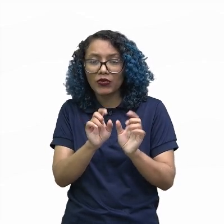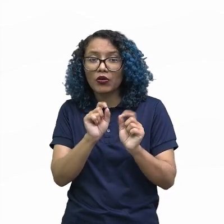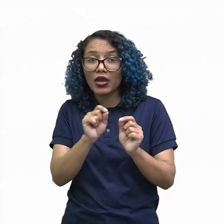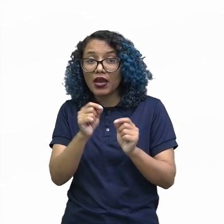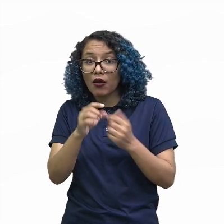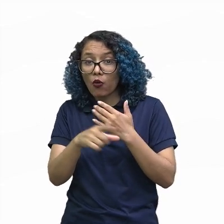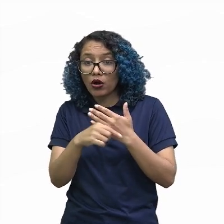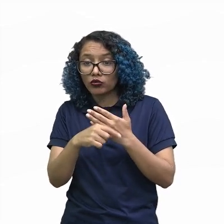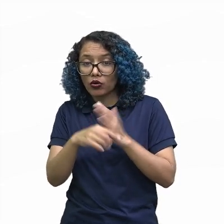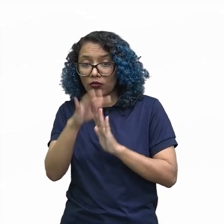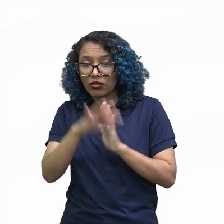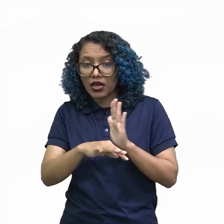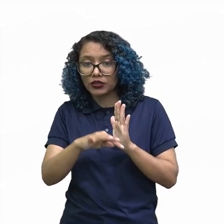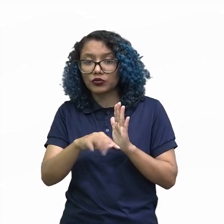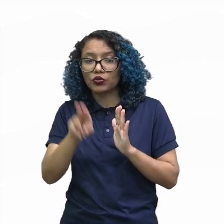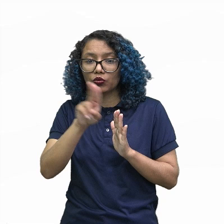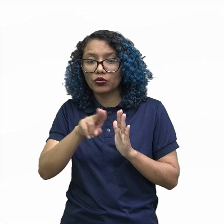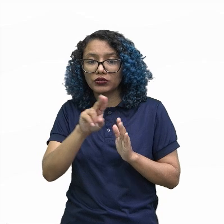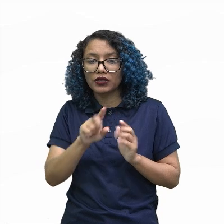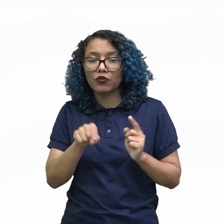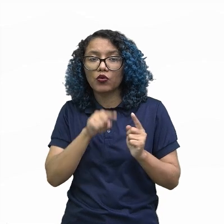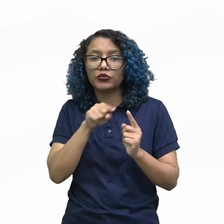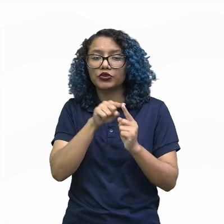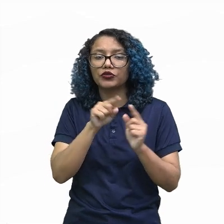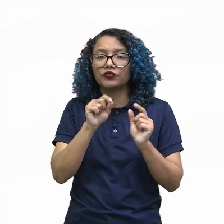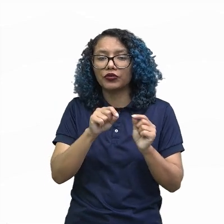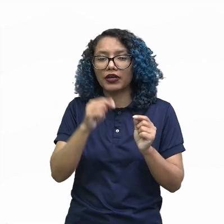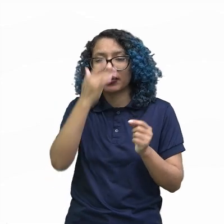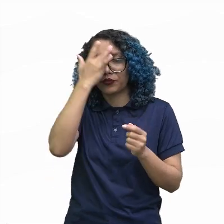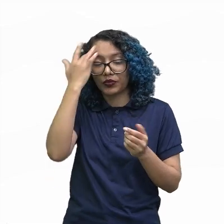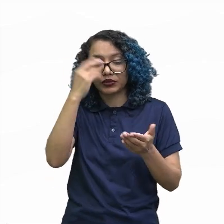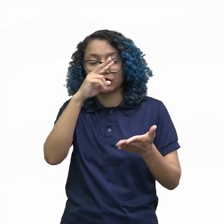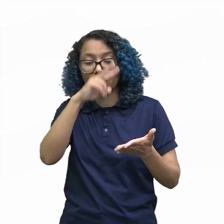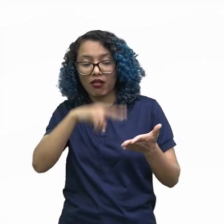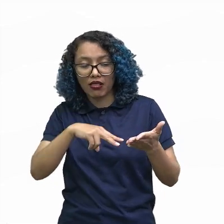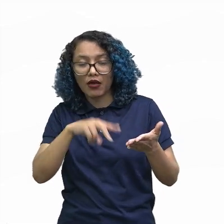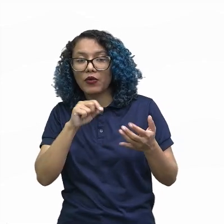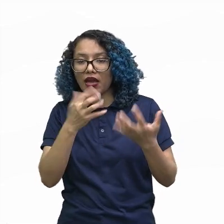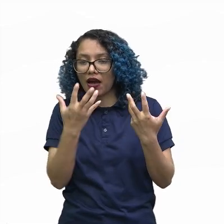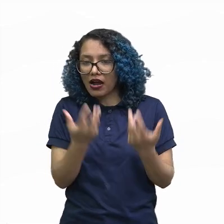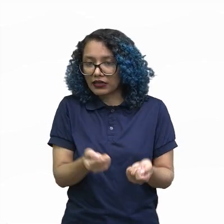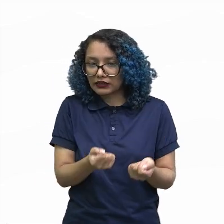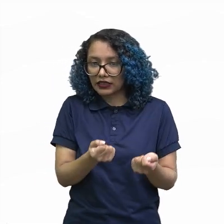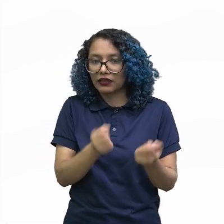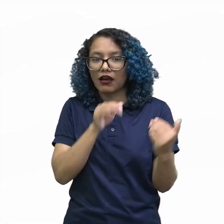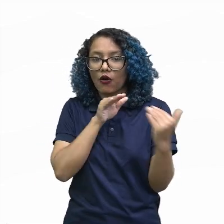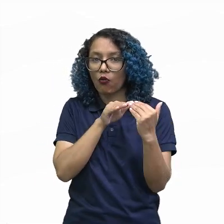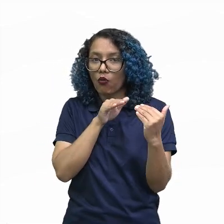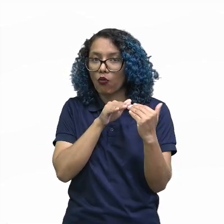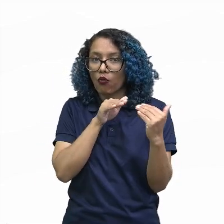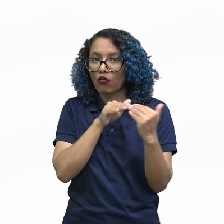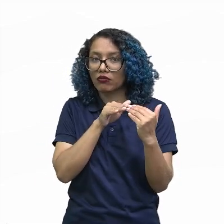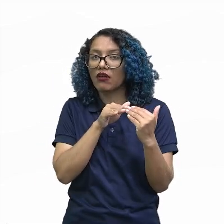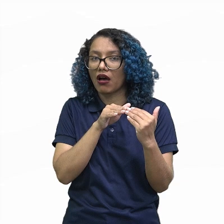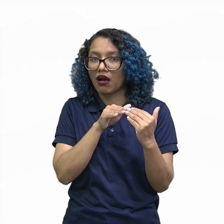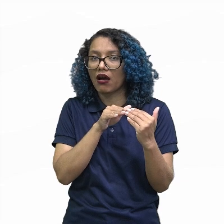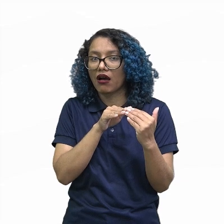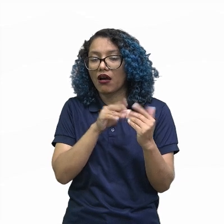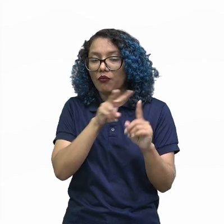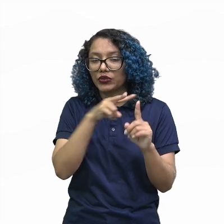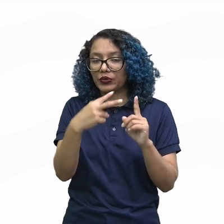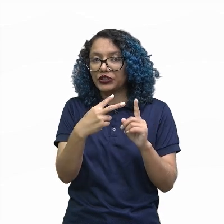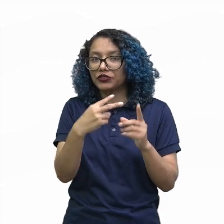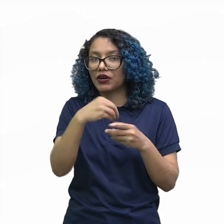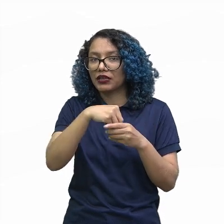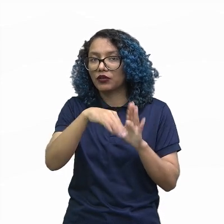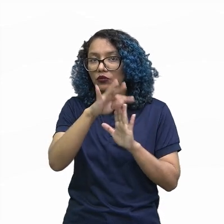do texto com vistas a levar o leitor a dar sua adesão às teses defendidas pelo texto, ou seja, fazer com